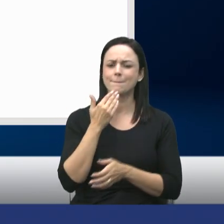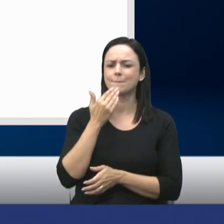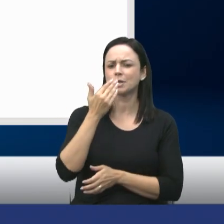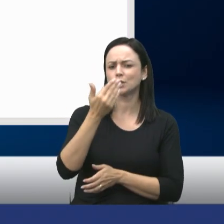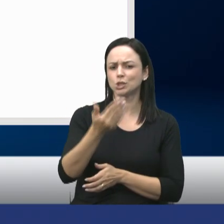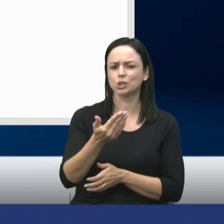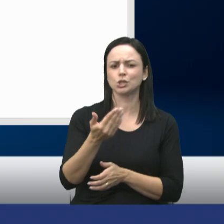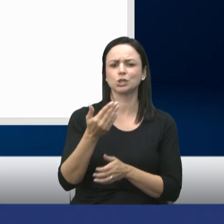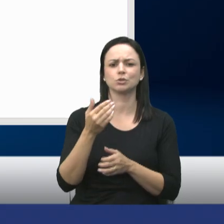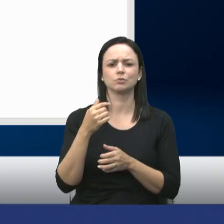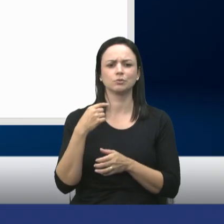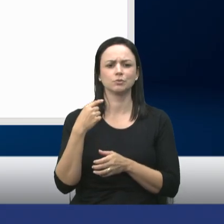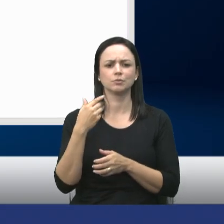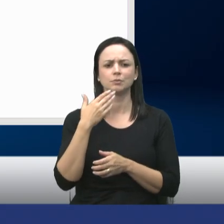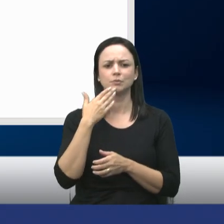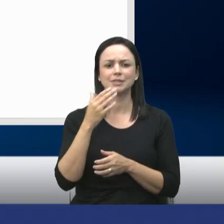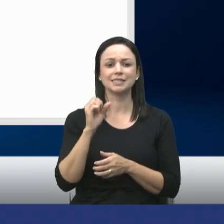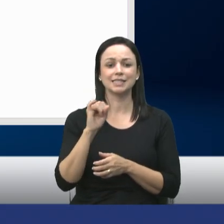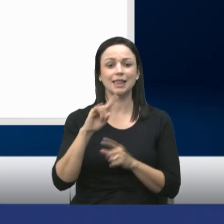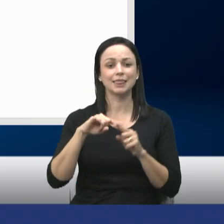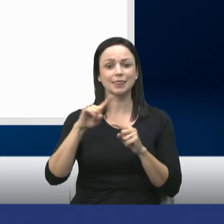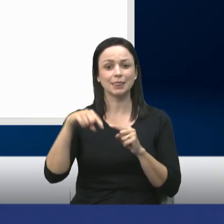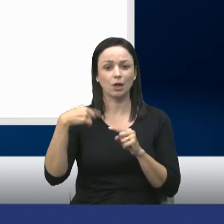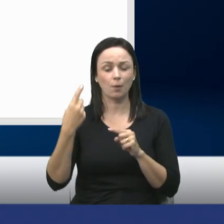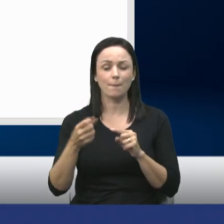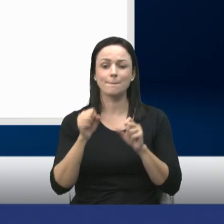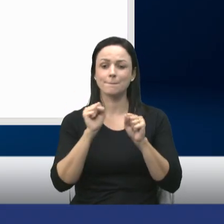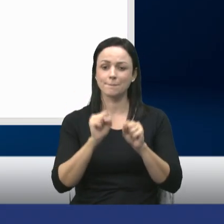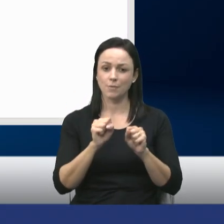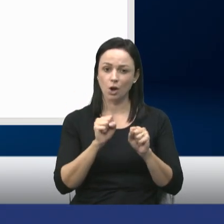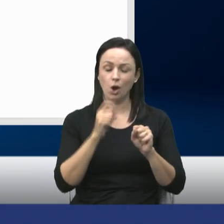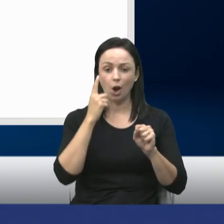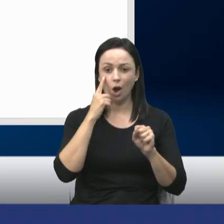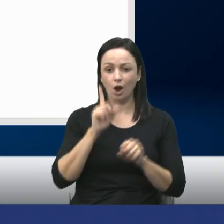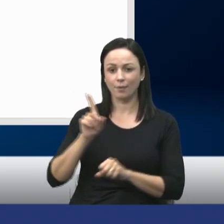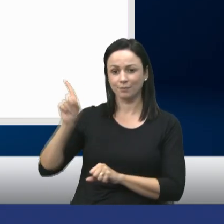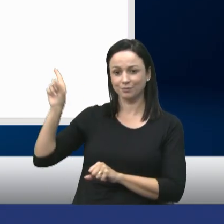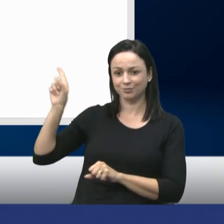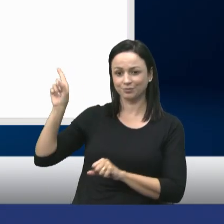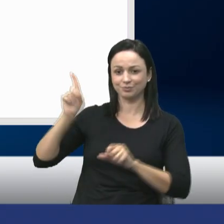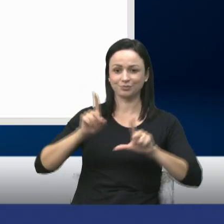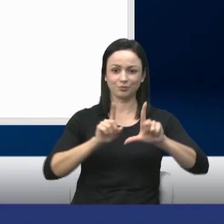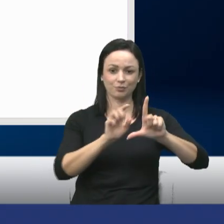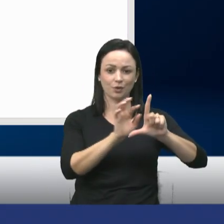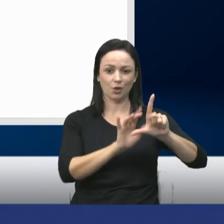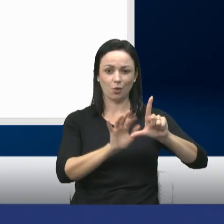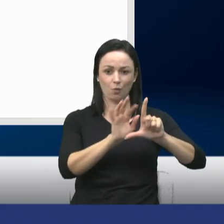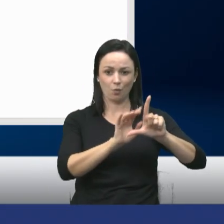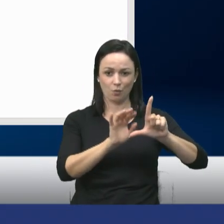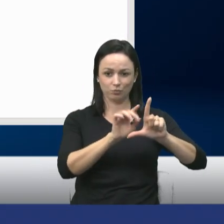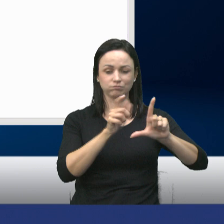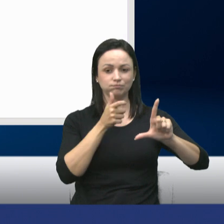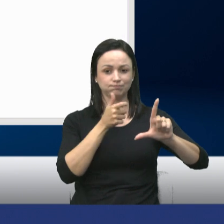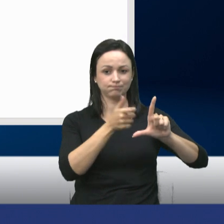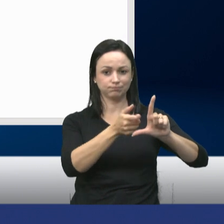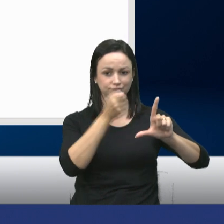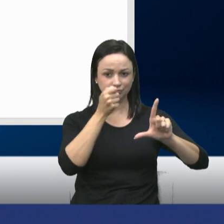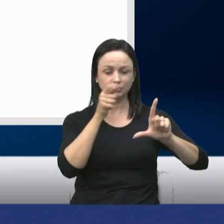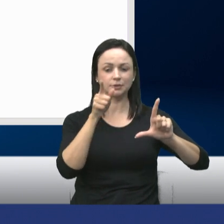e pedimos a gentileza se depois vocês podem, através do QR Code, aí, fazer a avaliação da